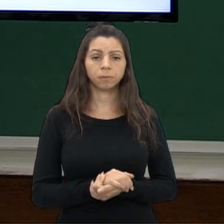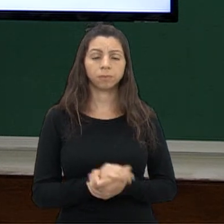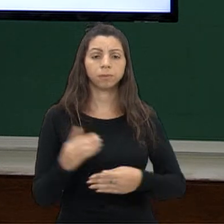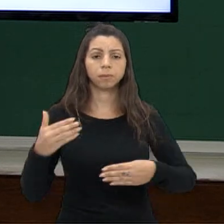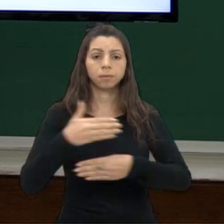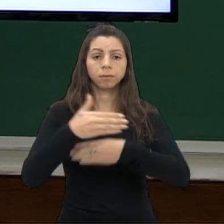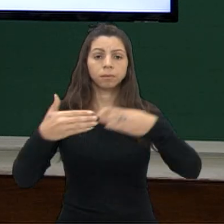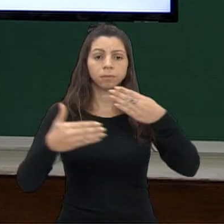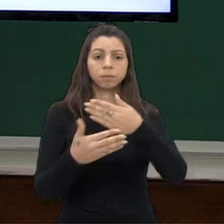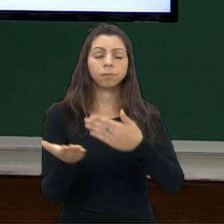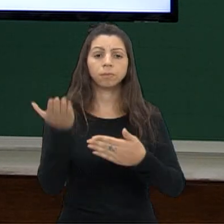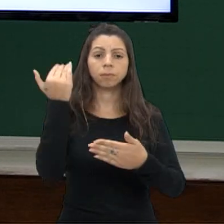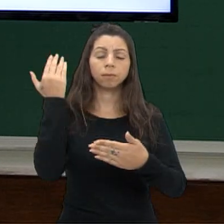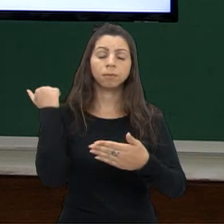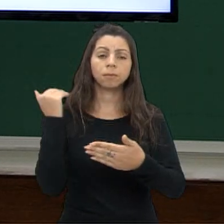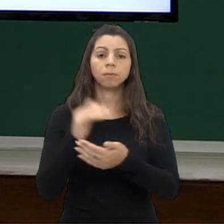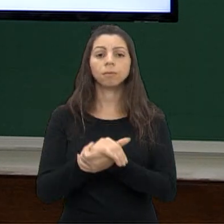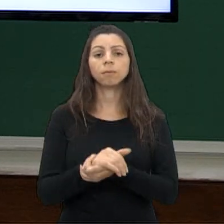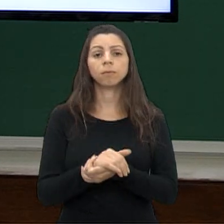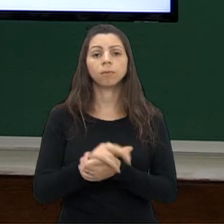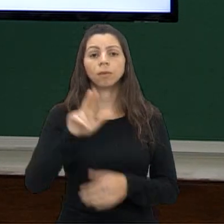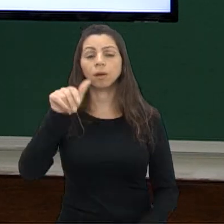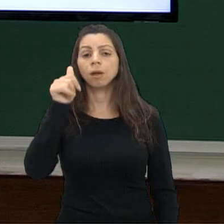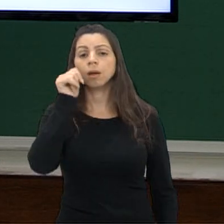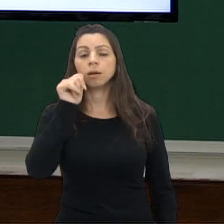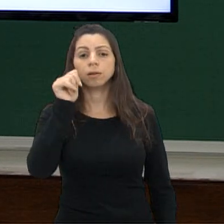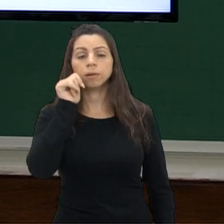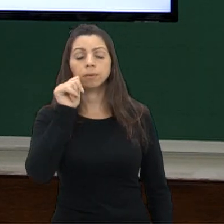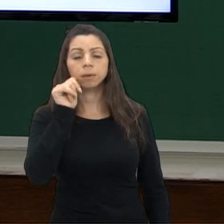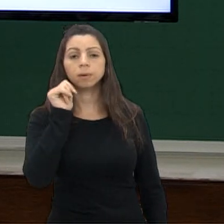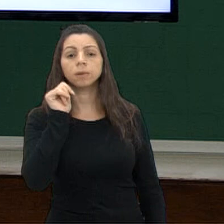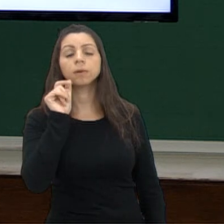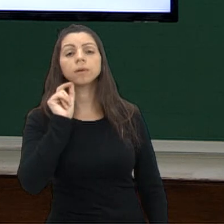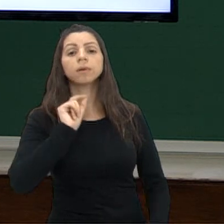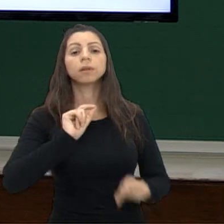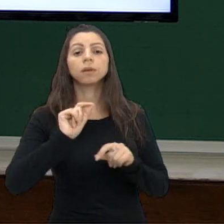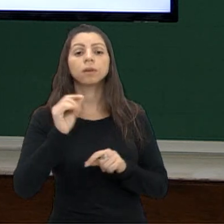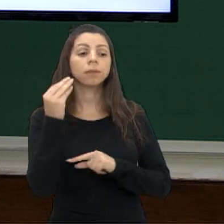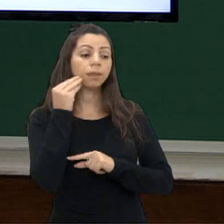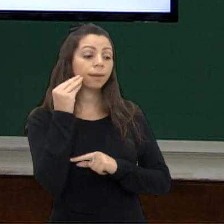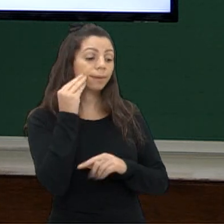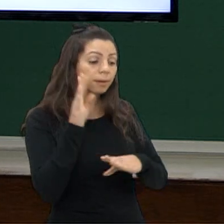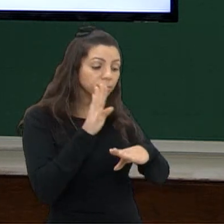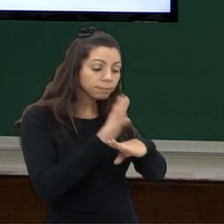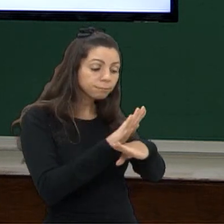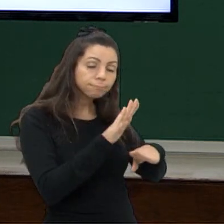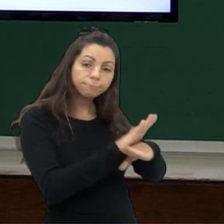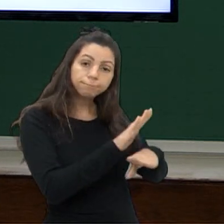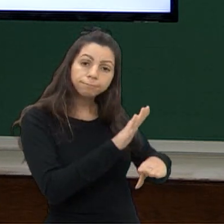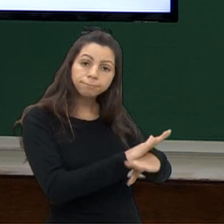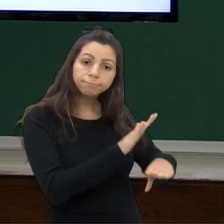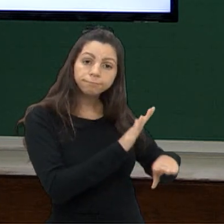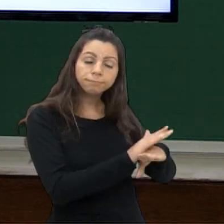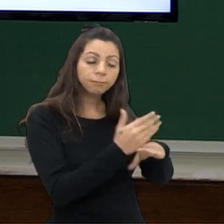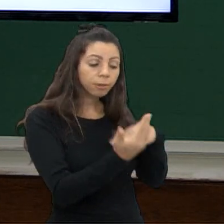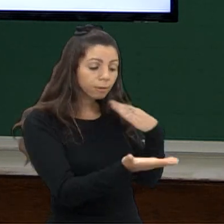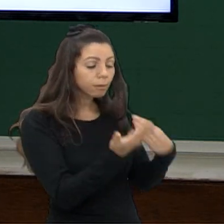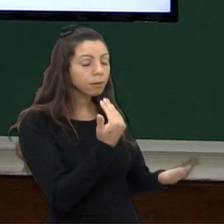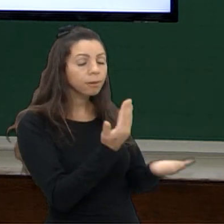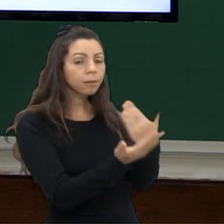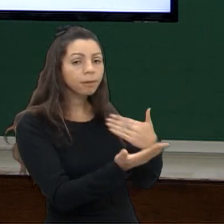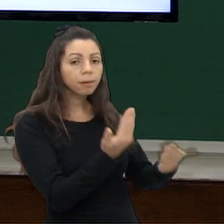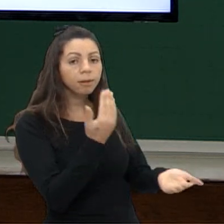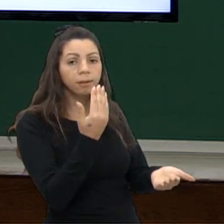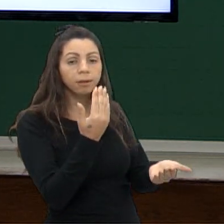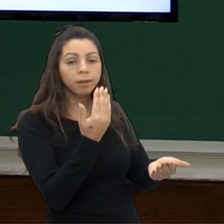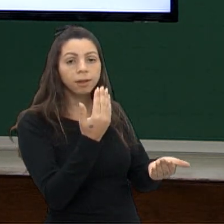nós verificamos a irmã tentando fazer algumas intervenções aí, a irmã tentando conversar. Ela diz que é uma